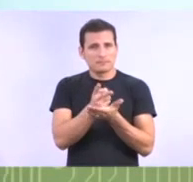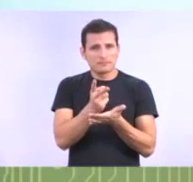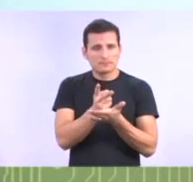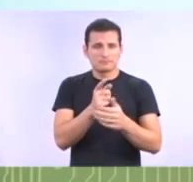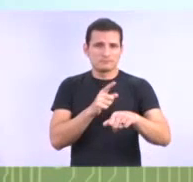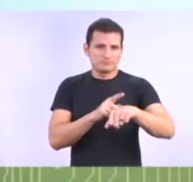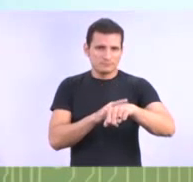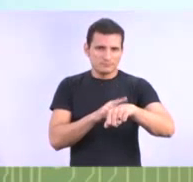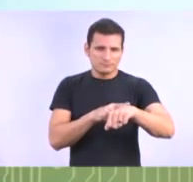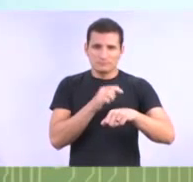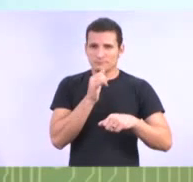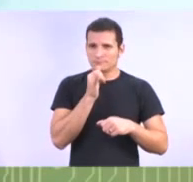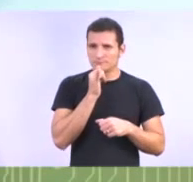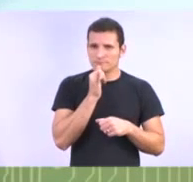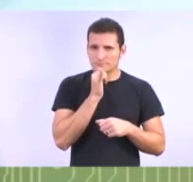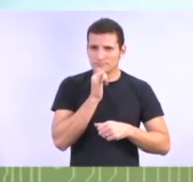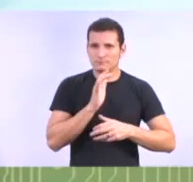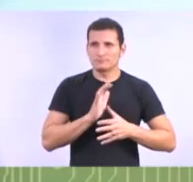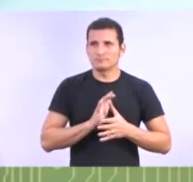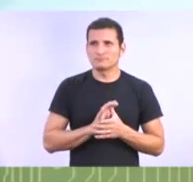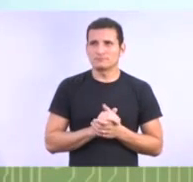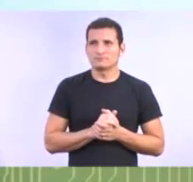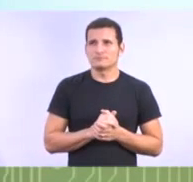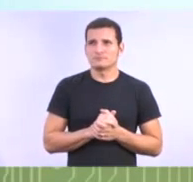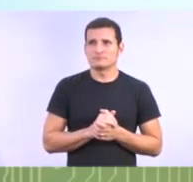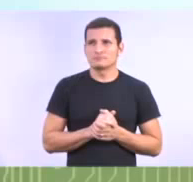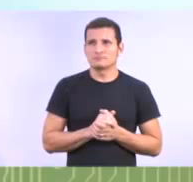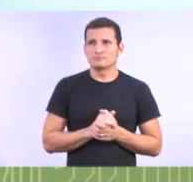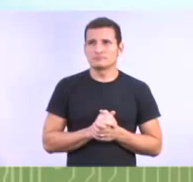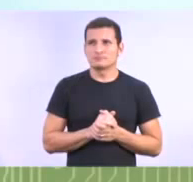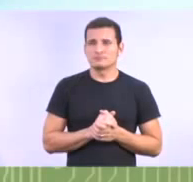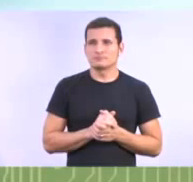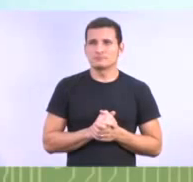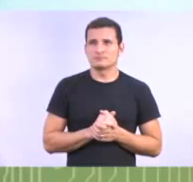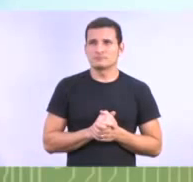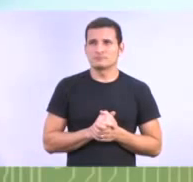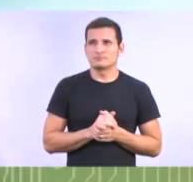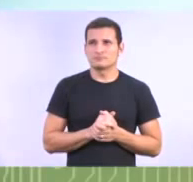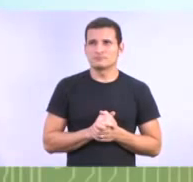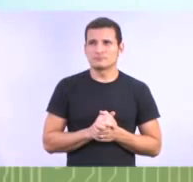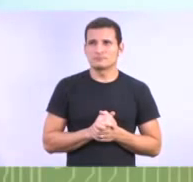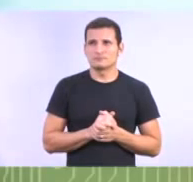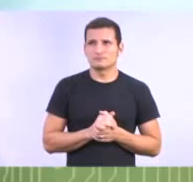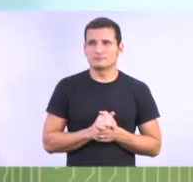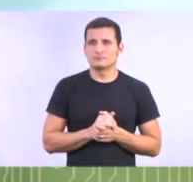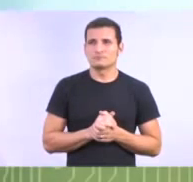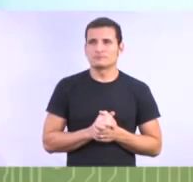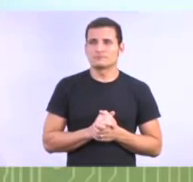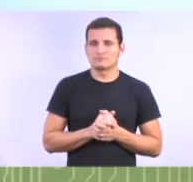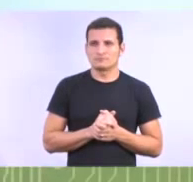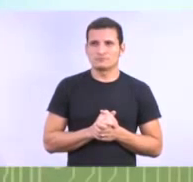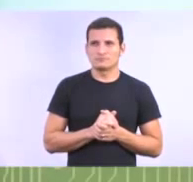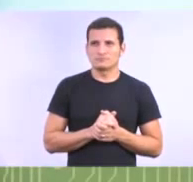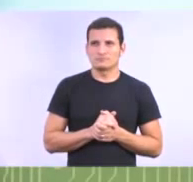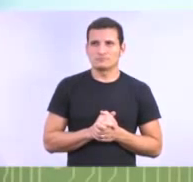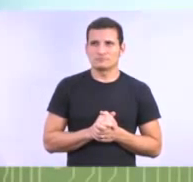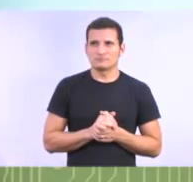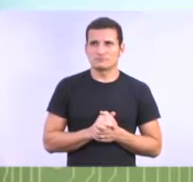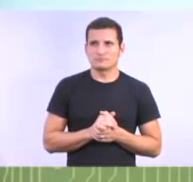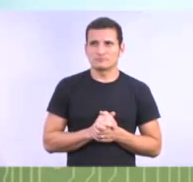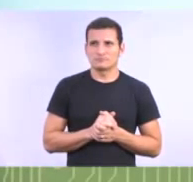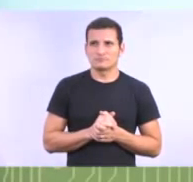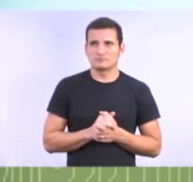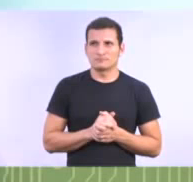usar o exemplo da videochamada por exemplo, pelo Google Hangout.